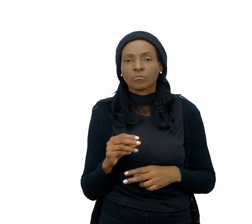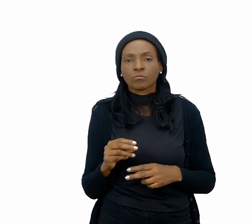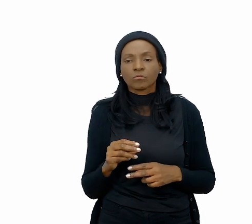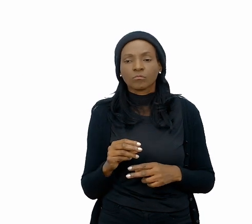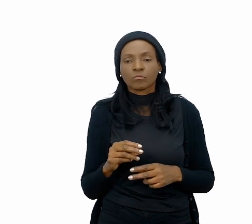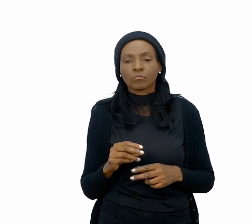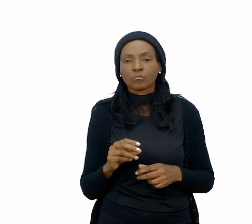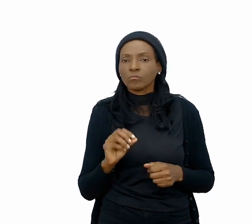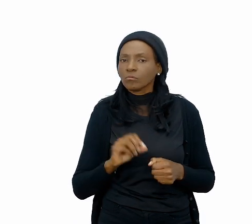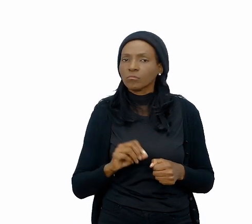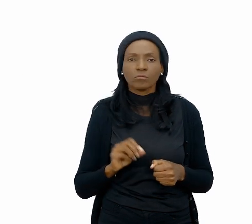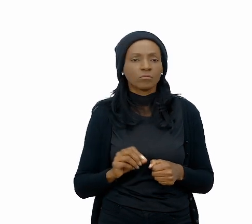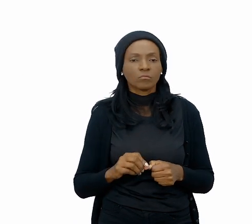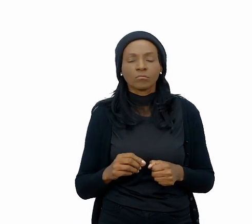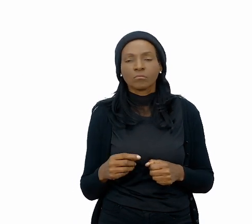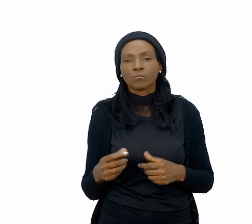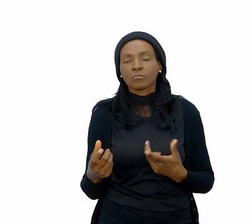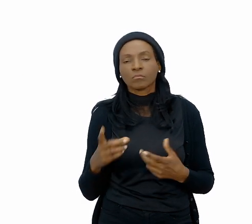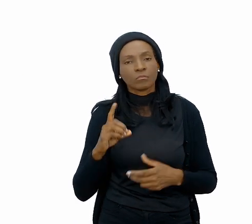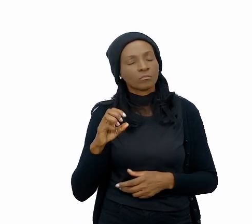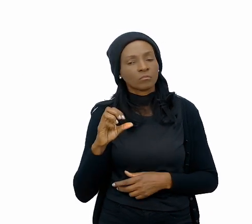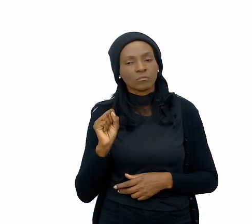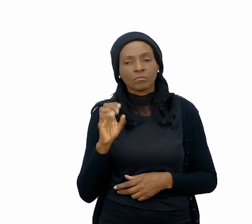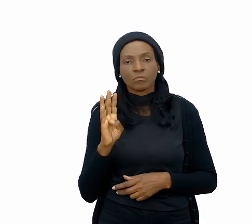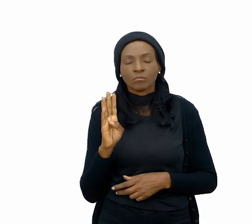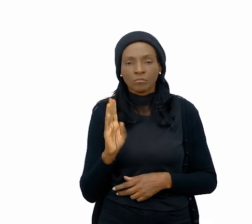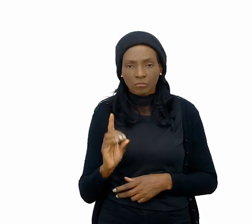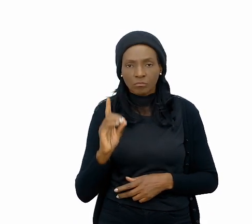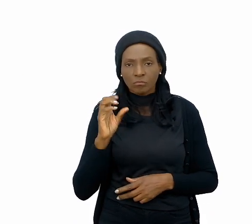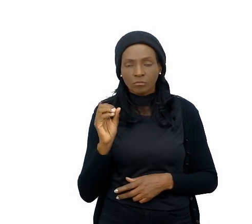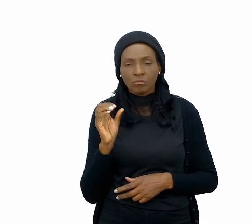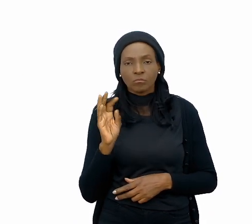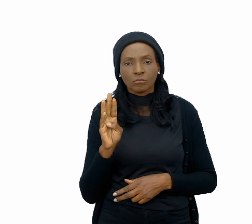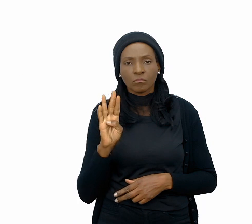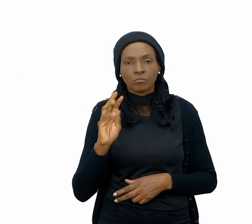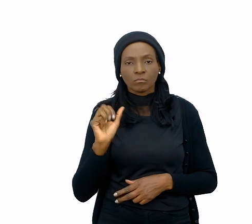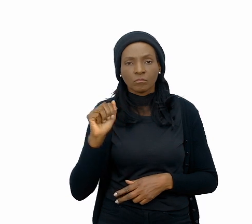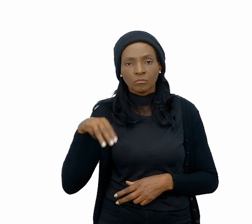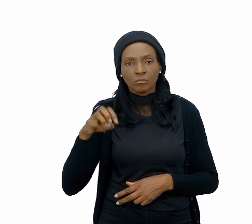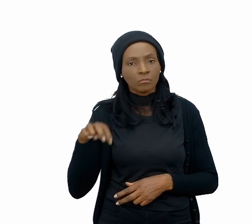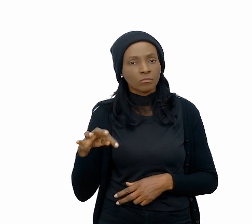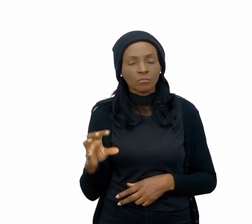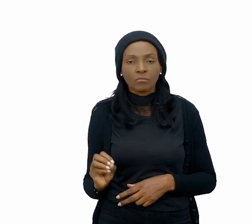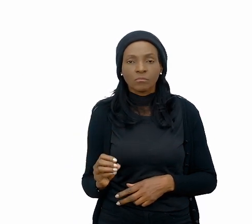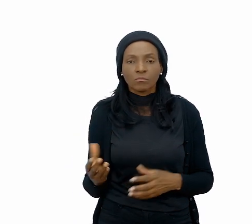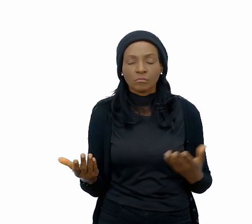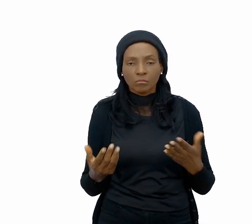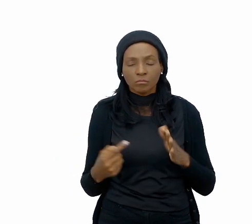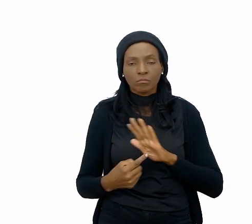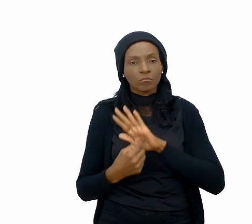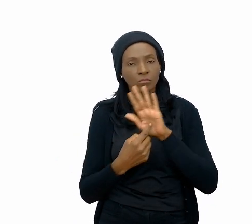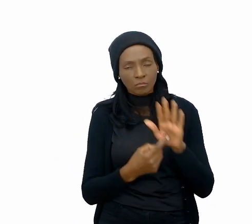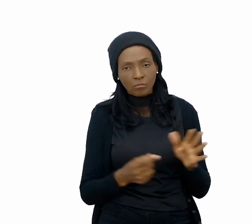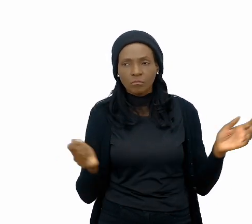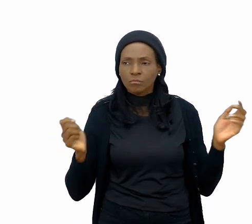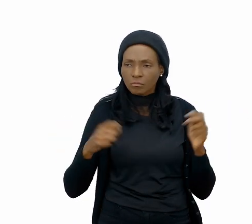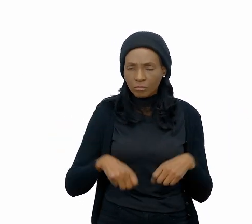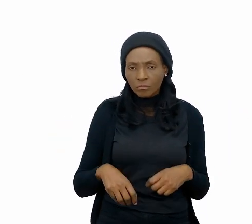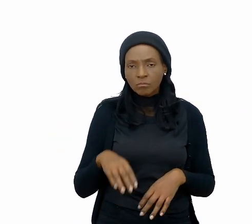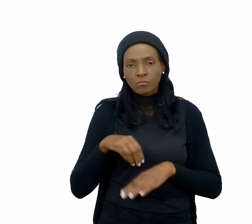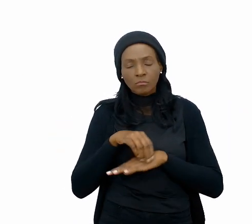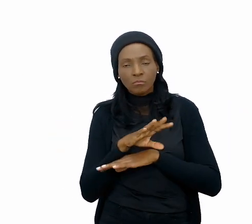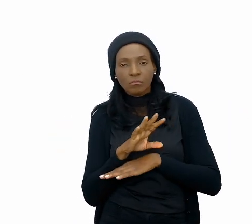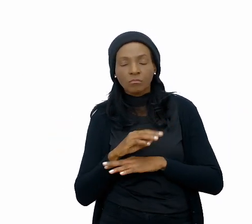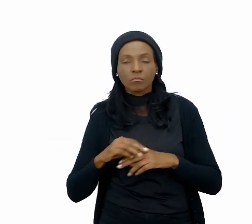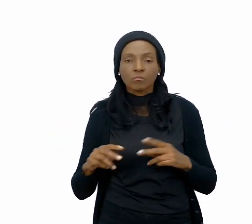esse desdobramento. Então, a gente vai apresentar hoje, né, a possibilidade, né, a partir de uma